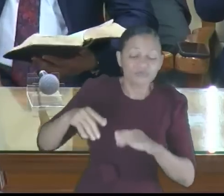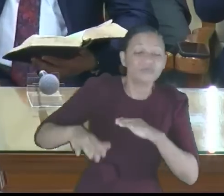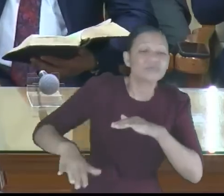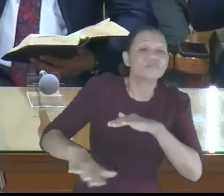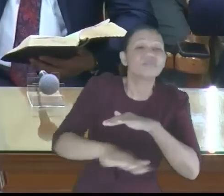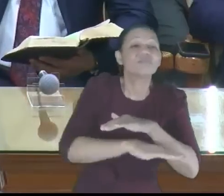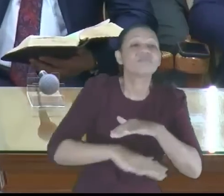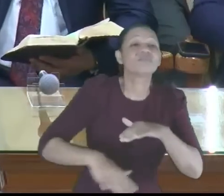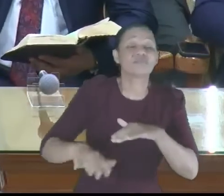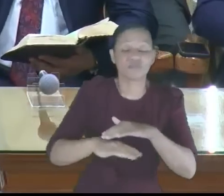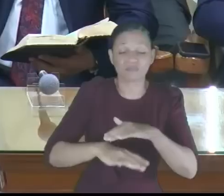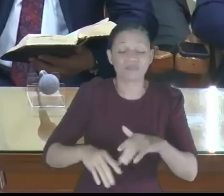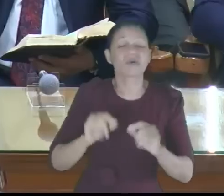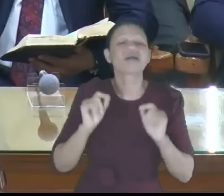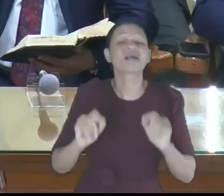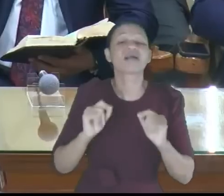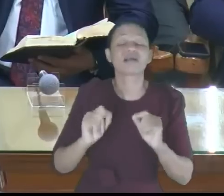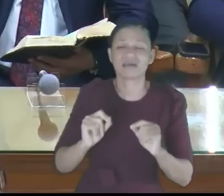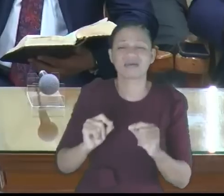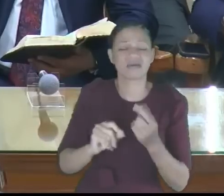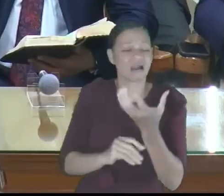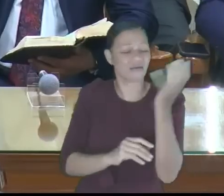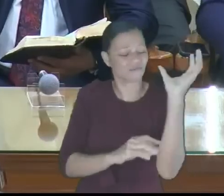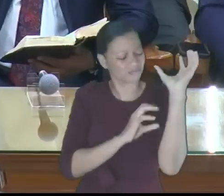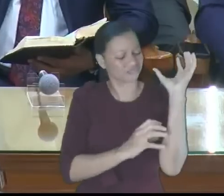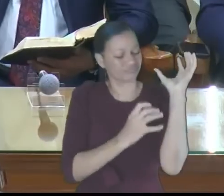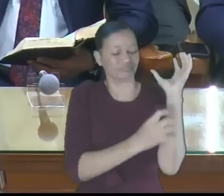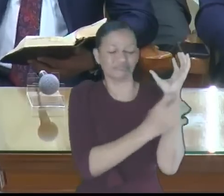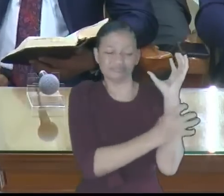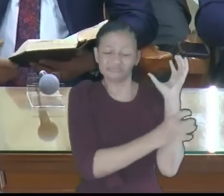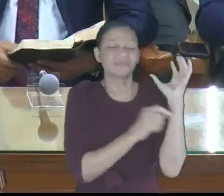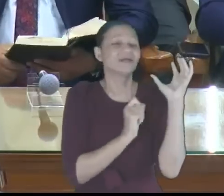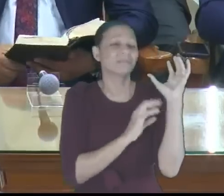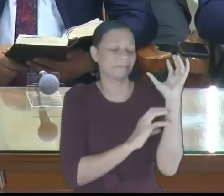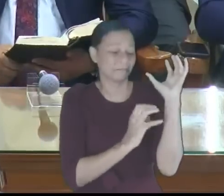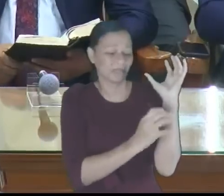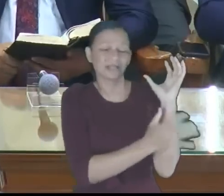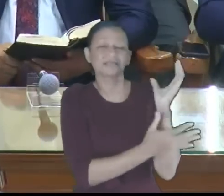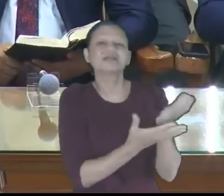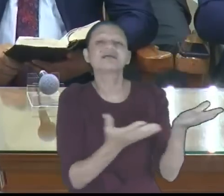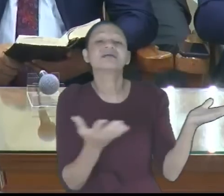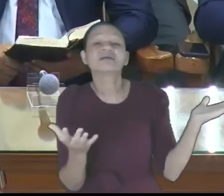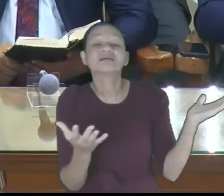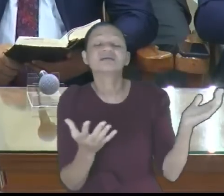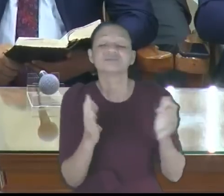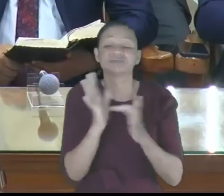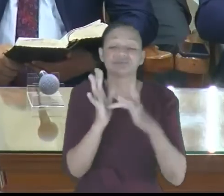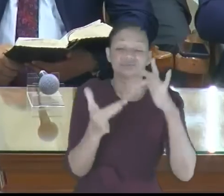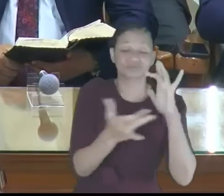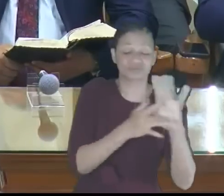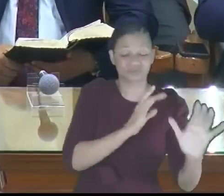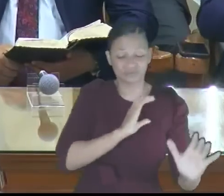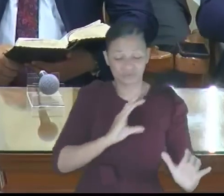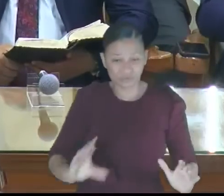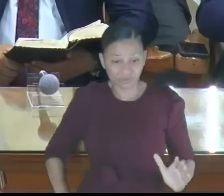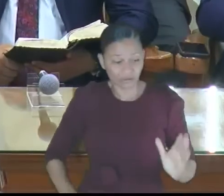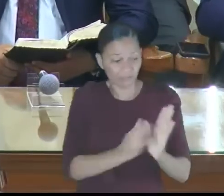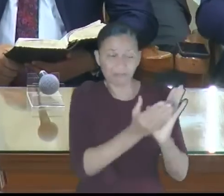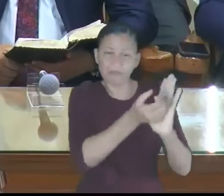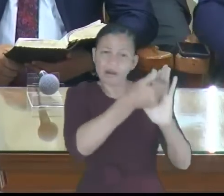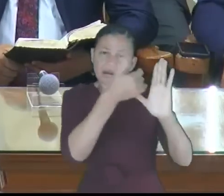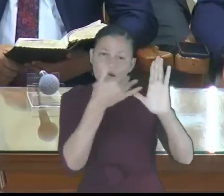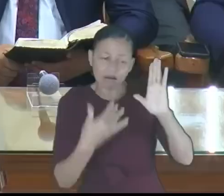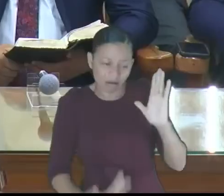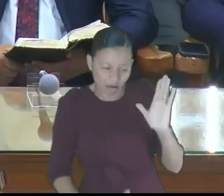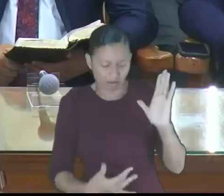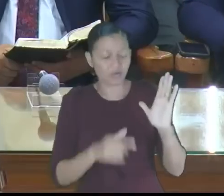uma macieira. Quem é a macieira? Me ajudem a pregar. Quem é a macieira? Cristo. E a Bíblia diz que no pé